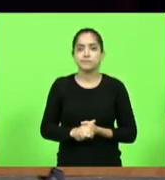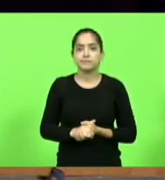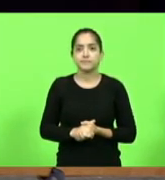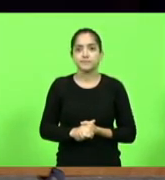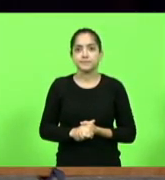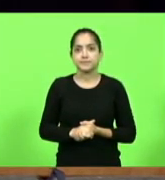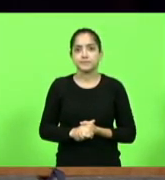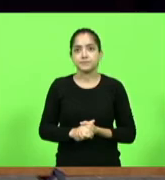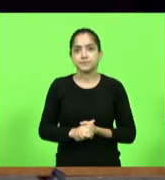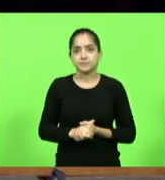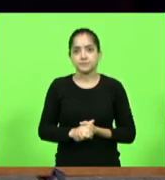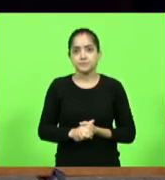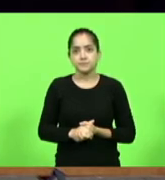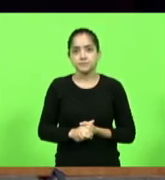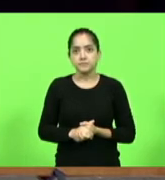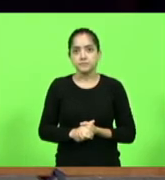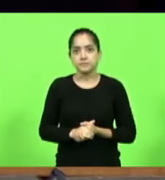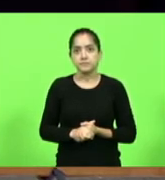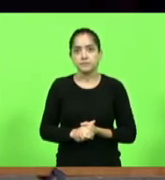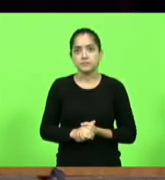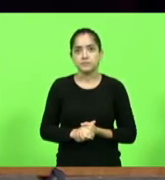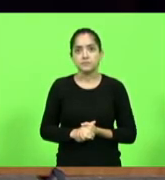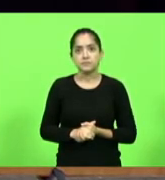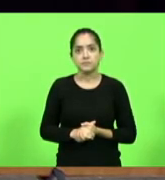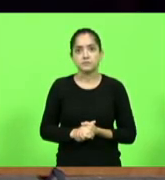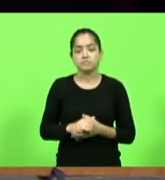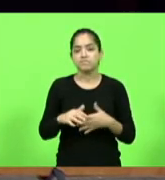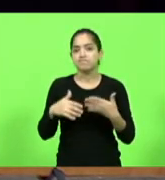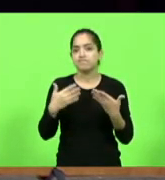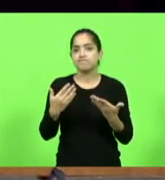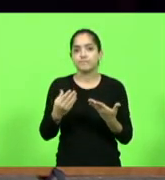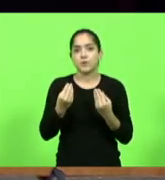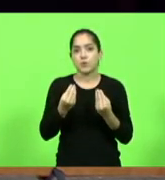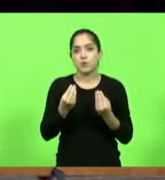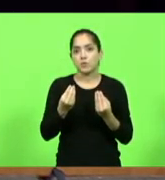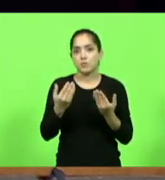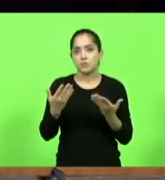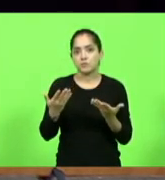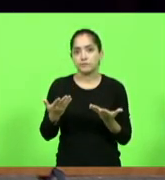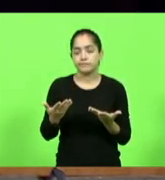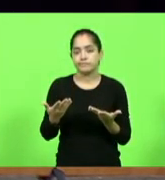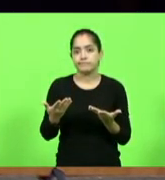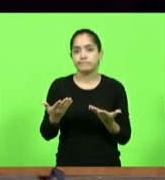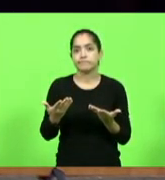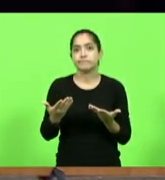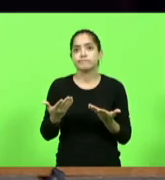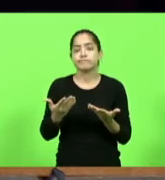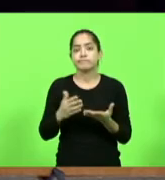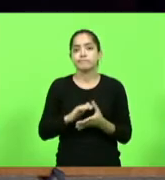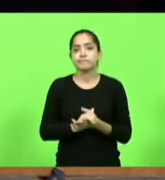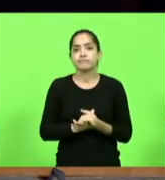Nunca, não tem precedentes. em lugar nenhum,